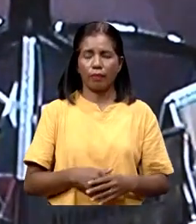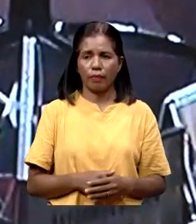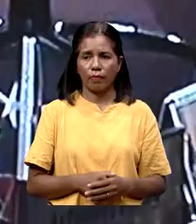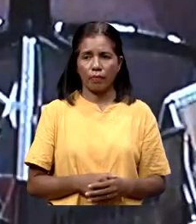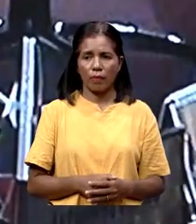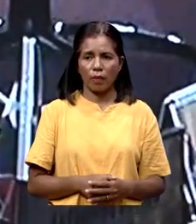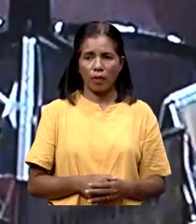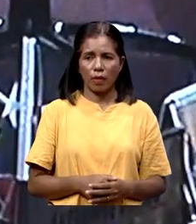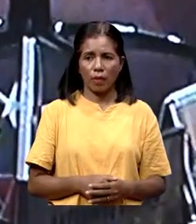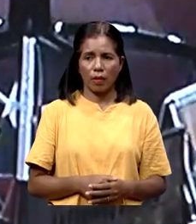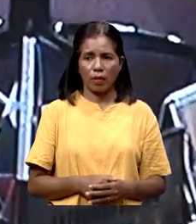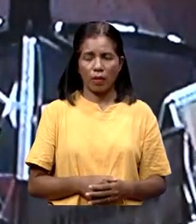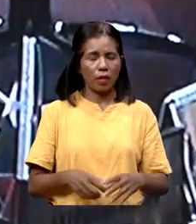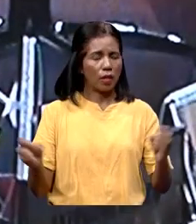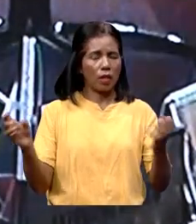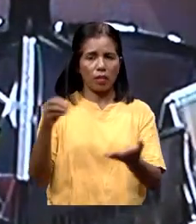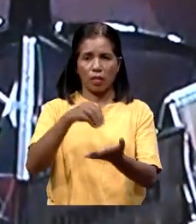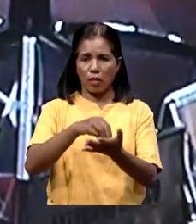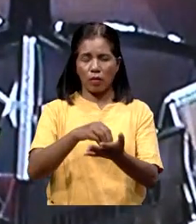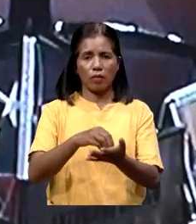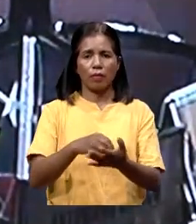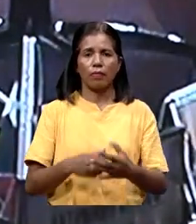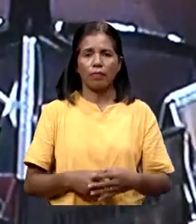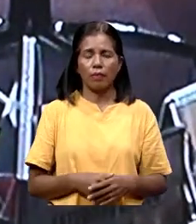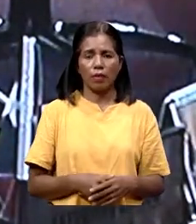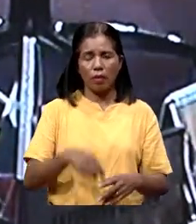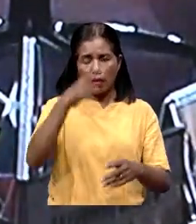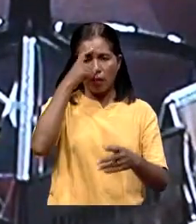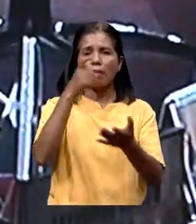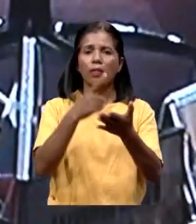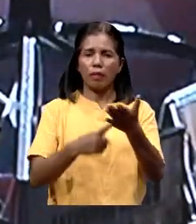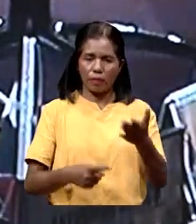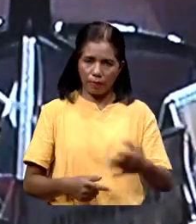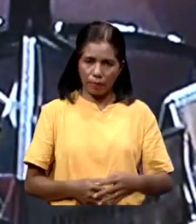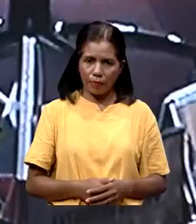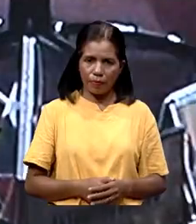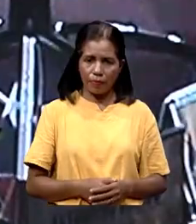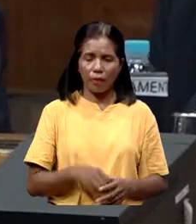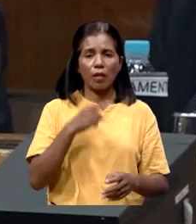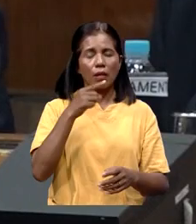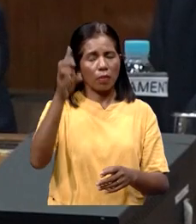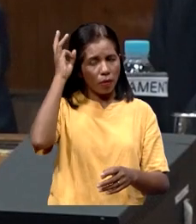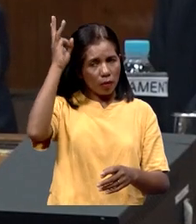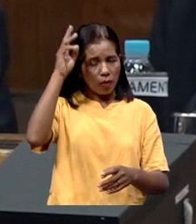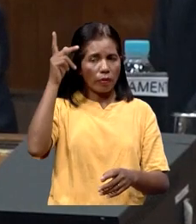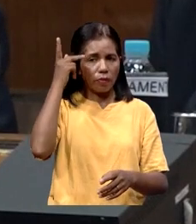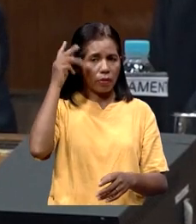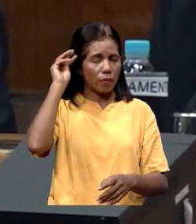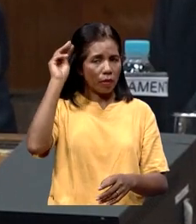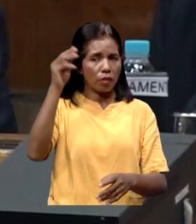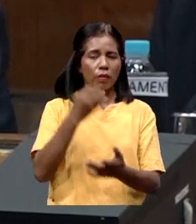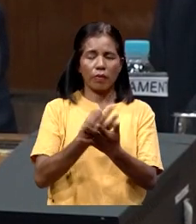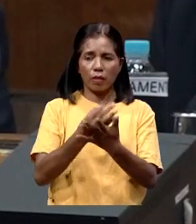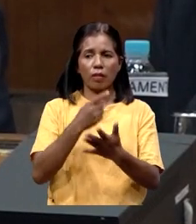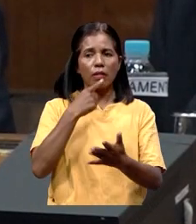E lá investe cara também sa. A tamba preocupação hirakne, vice-ministra finanças